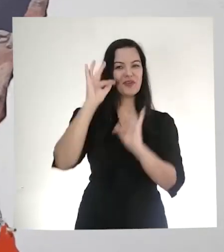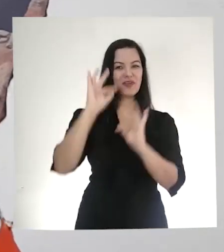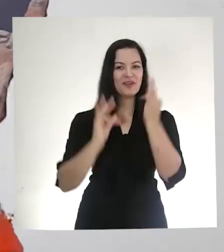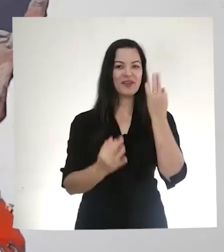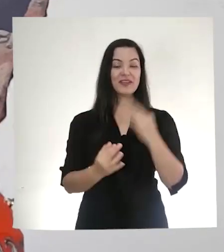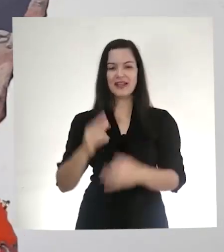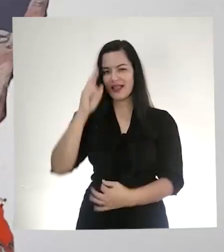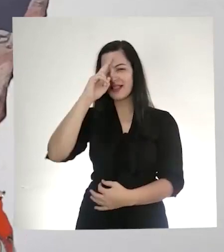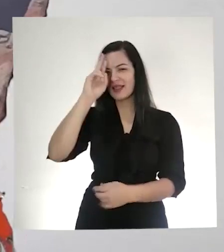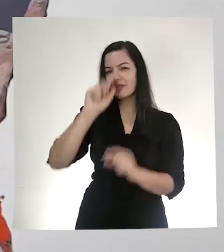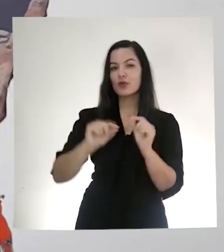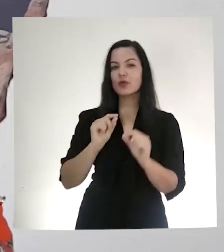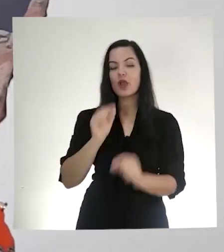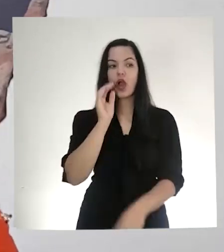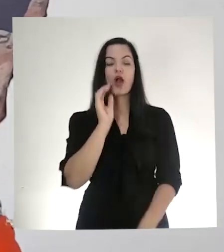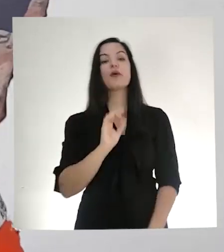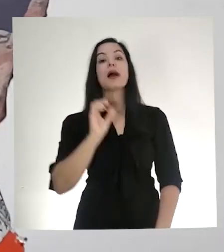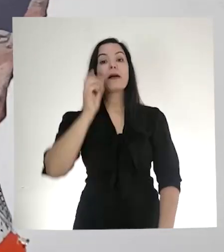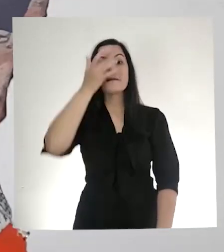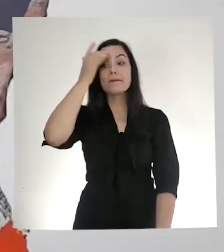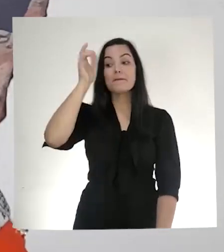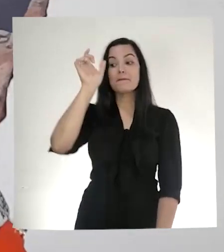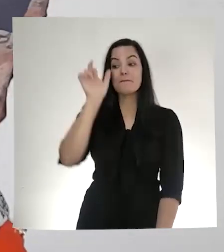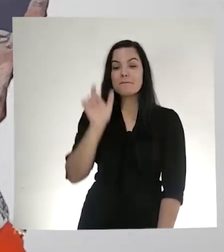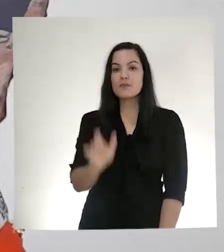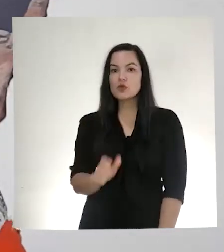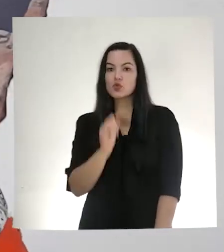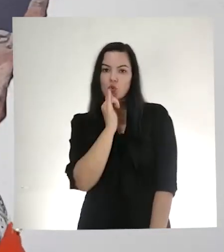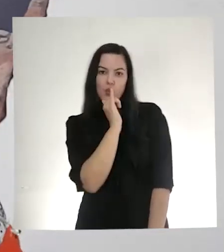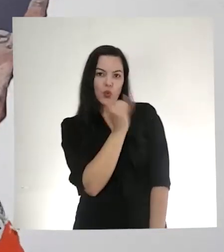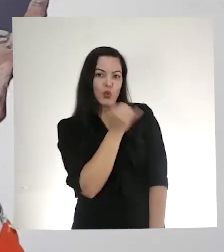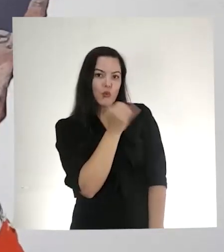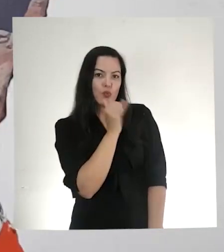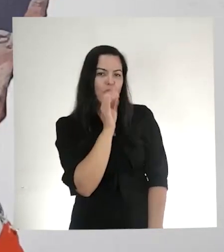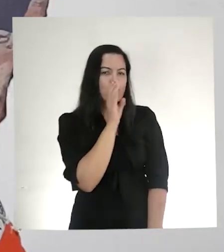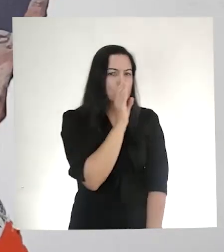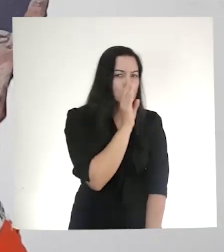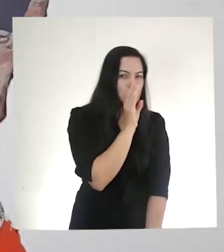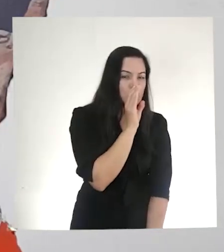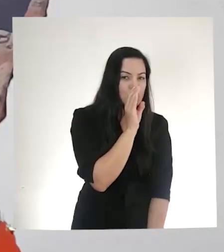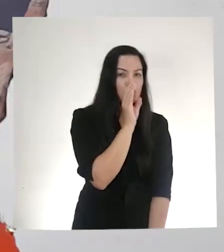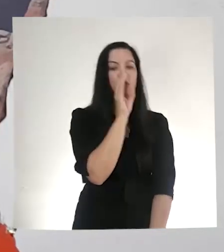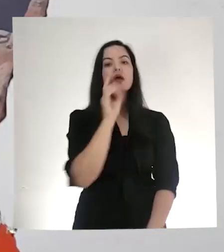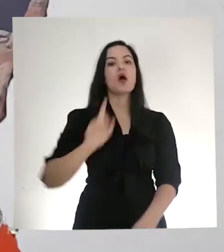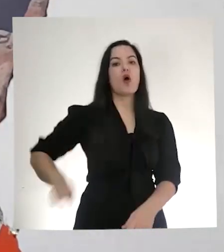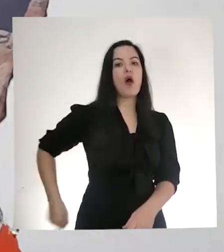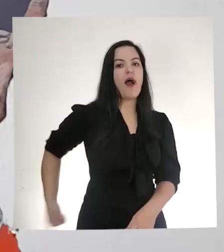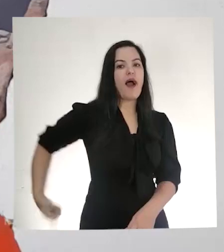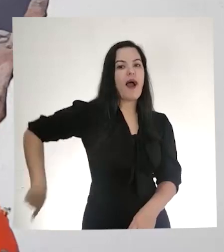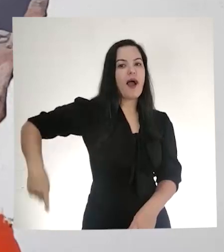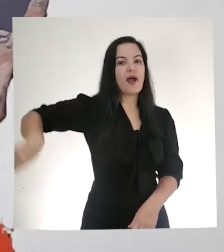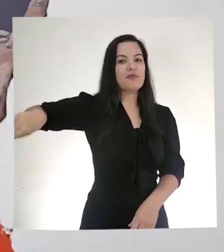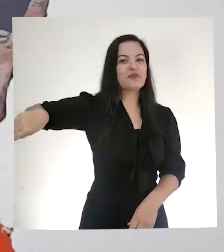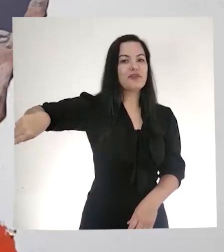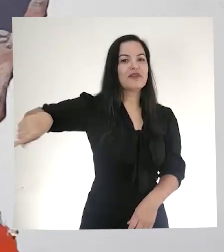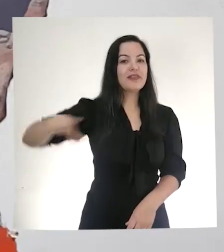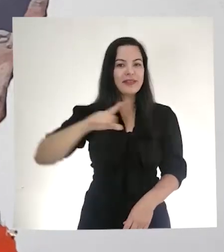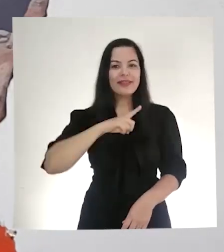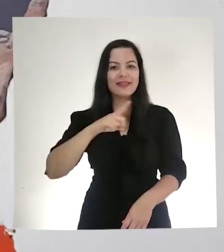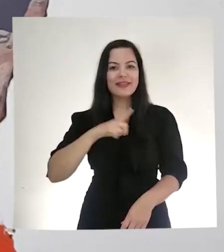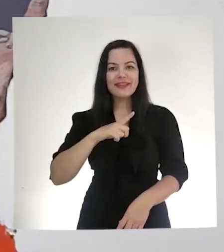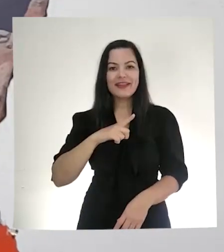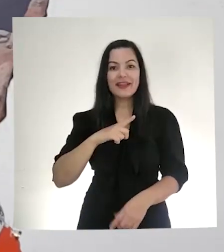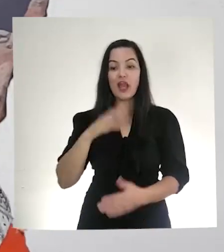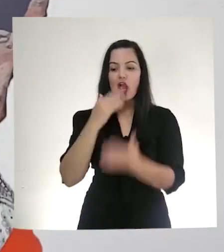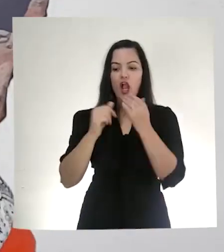lembra. Quem cochicha, o rabo espicha. Come pão com lagartixa. Já ouviu